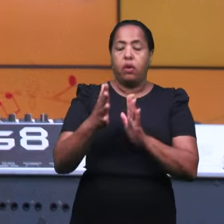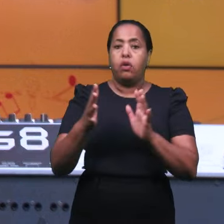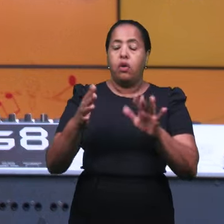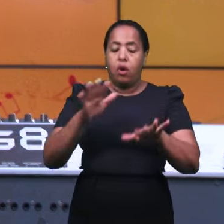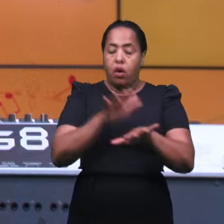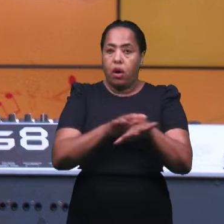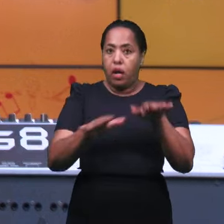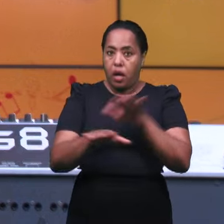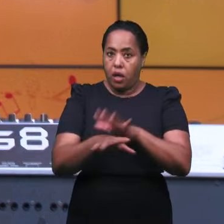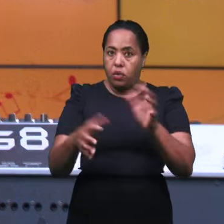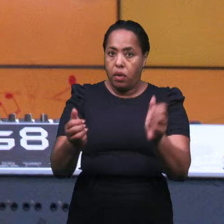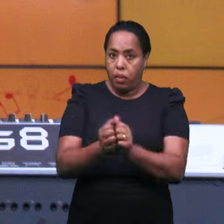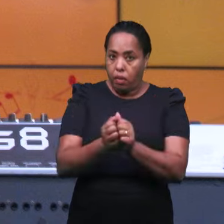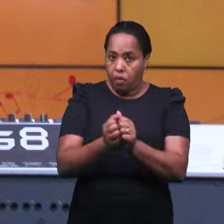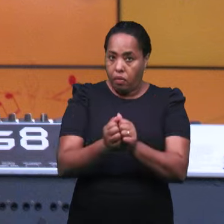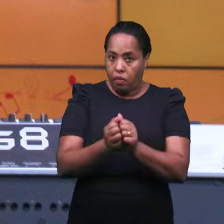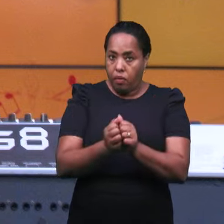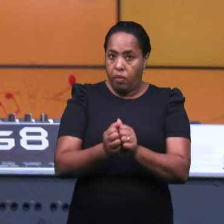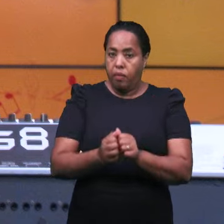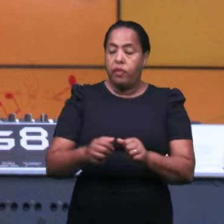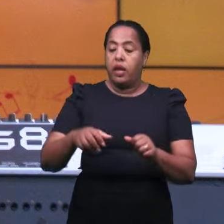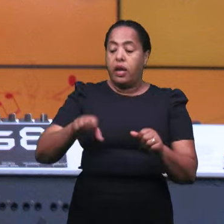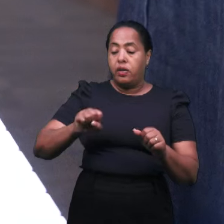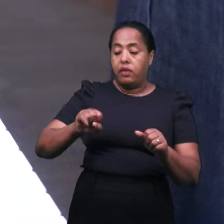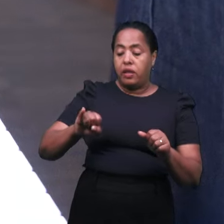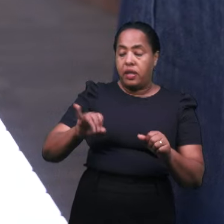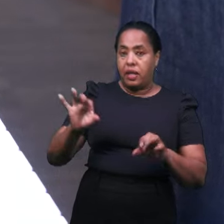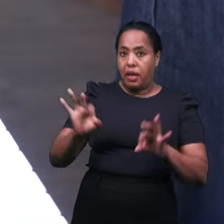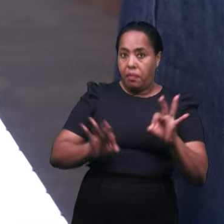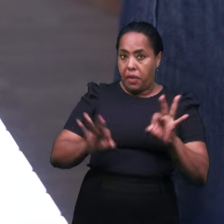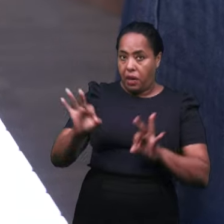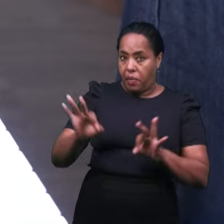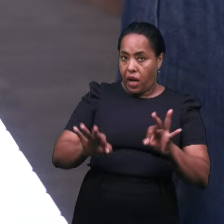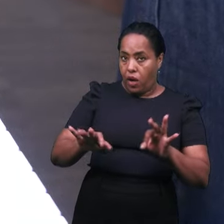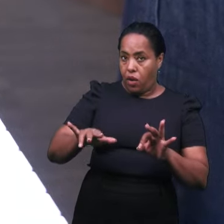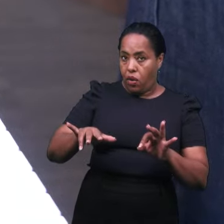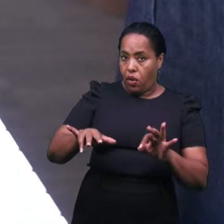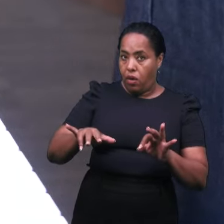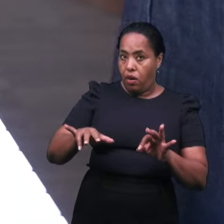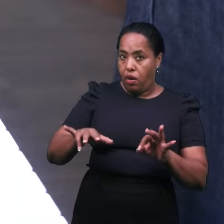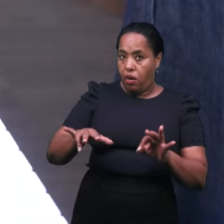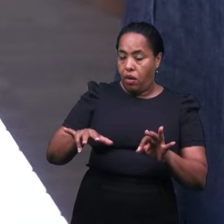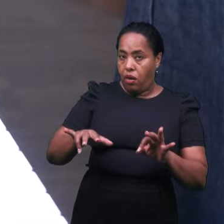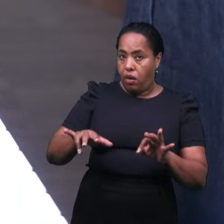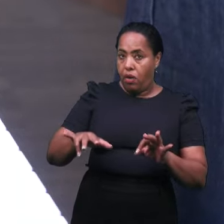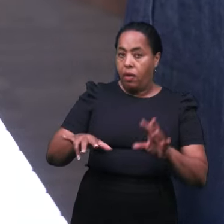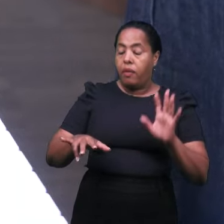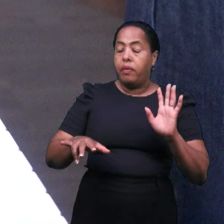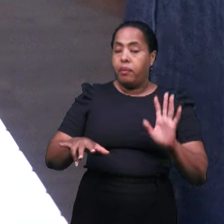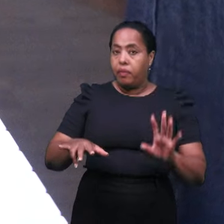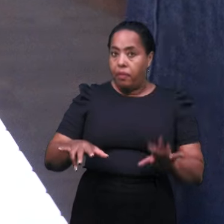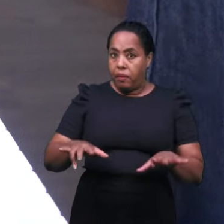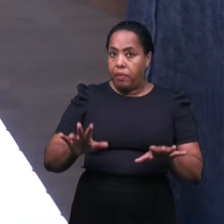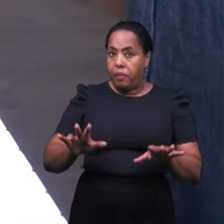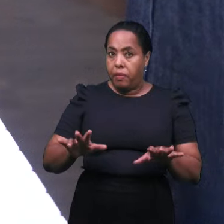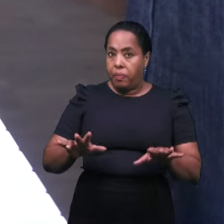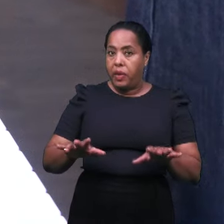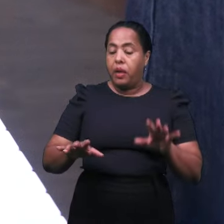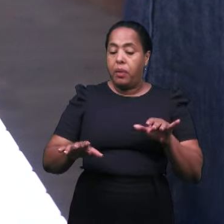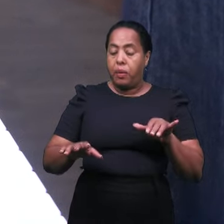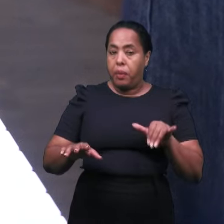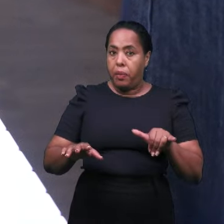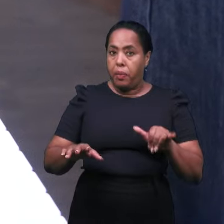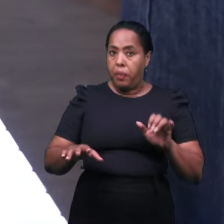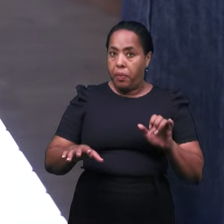juntas. Preparei o meu Si, olha o meu dedilhado. Preparei minha notinha Mi.